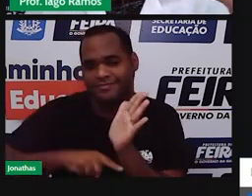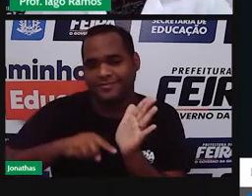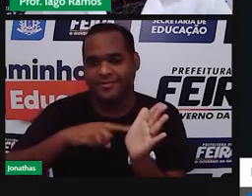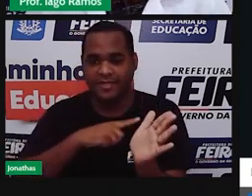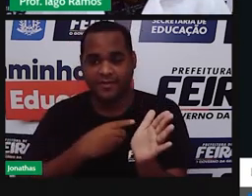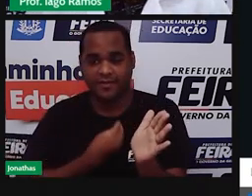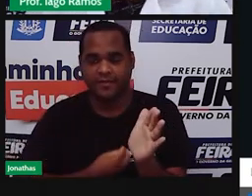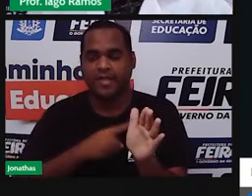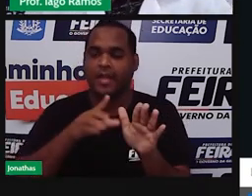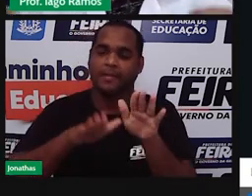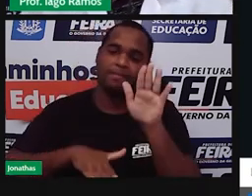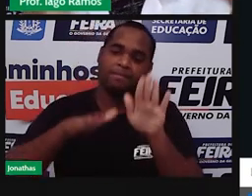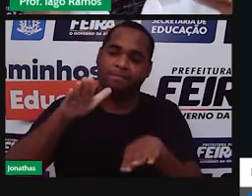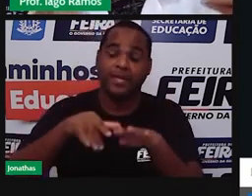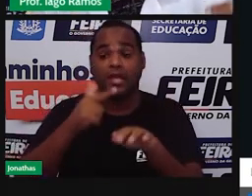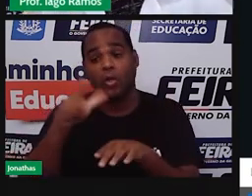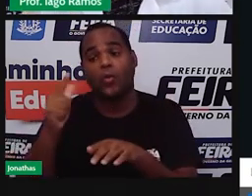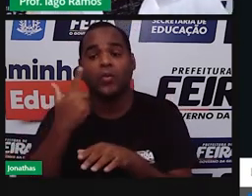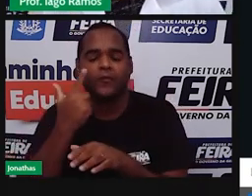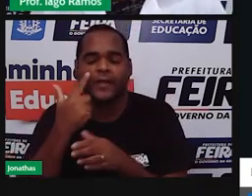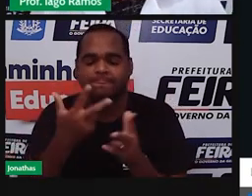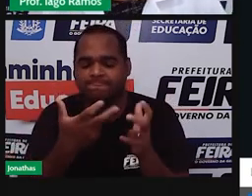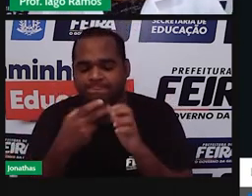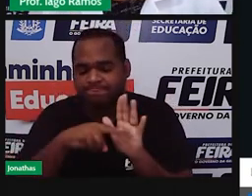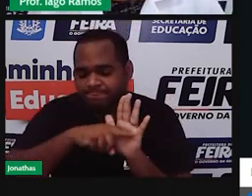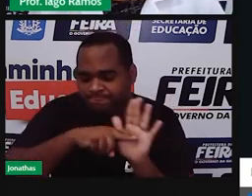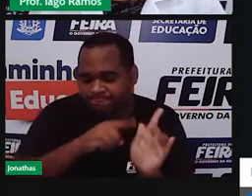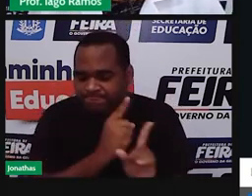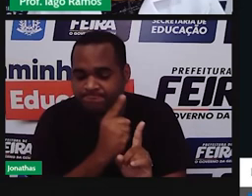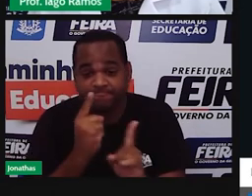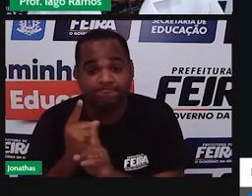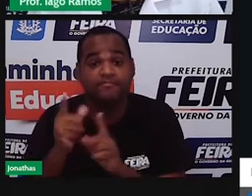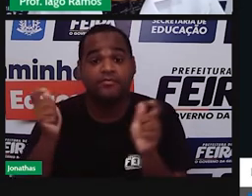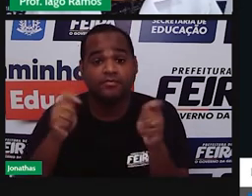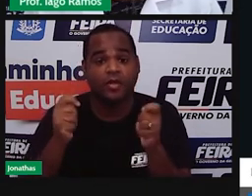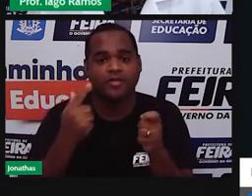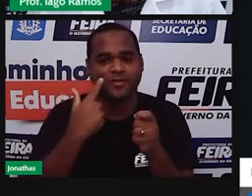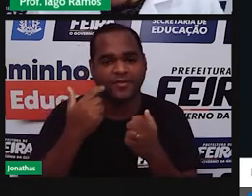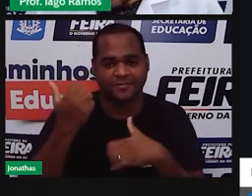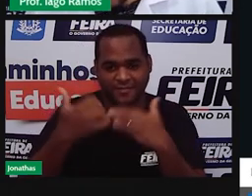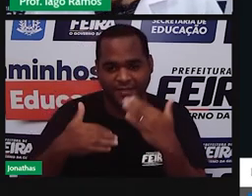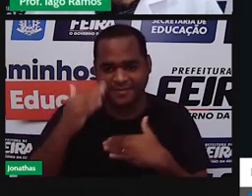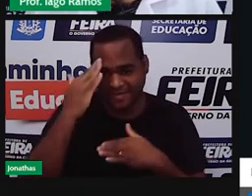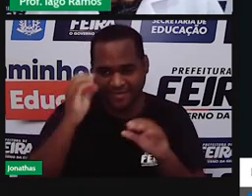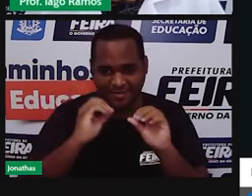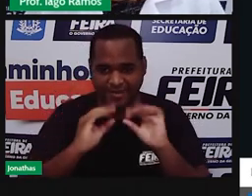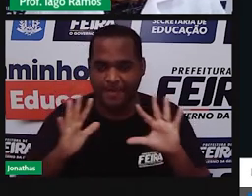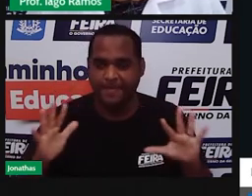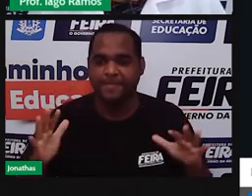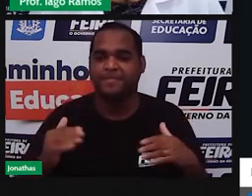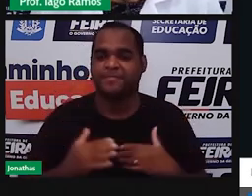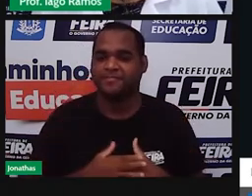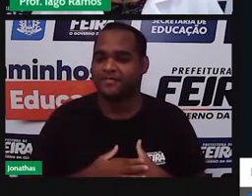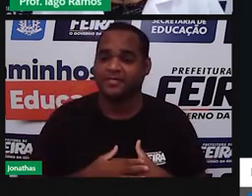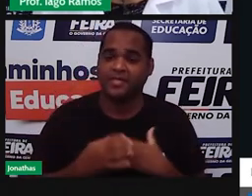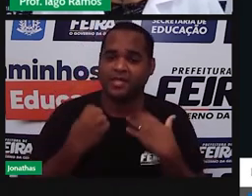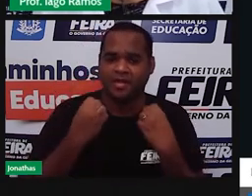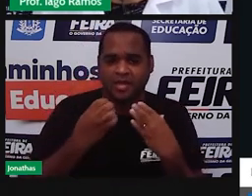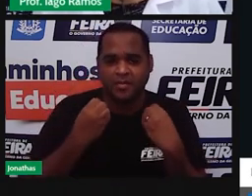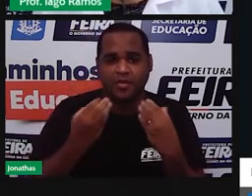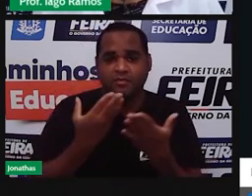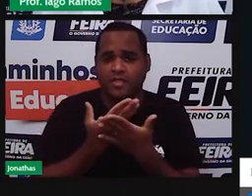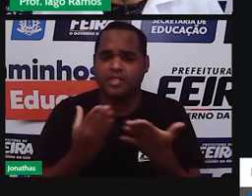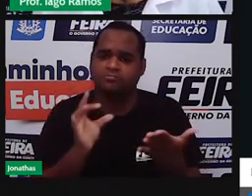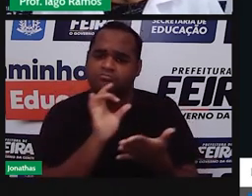negativo, depende. E aí a gente vai fazer aquela análisezinha que eu falei agora há pouco. Tá bom? Bom, mas eu quero que